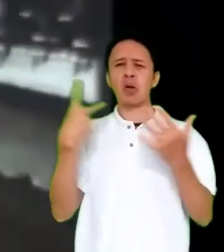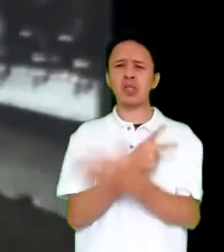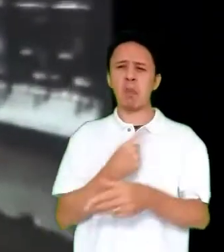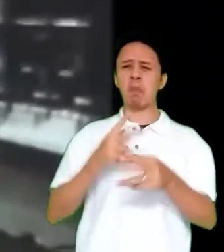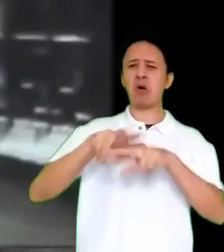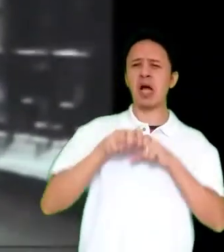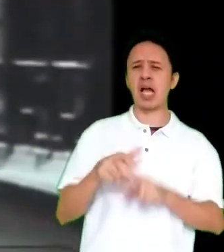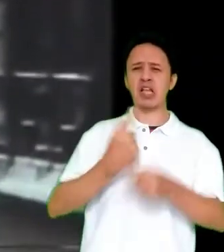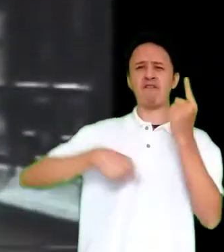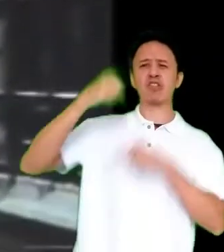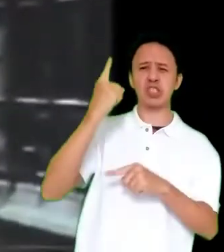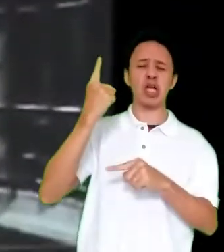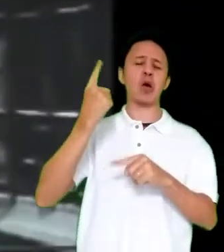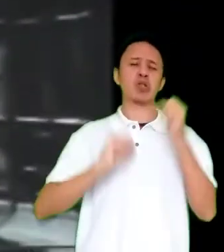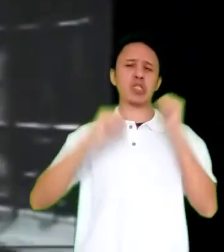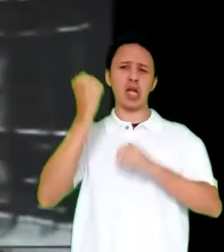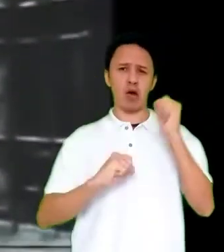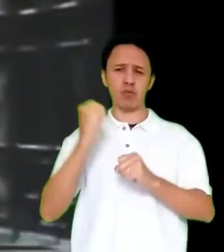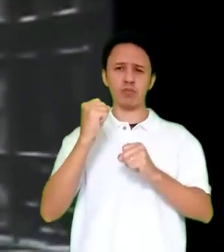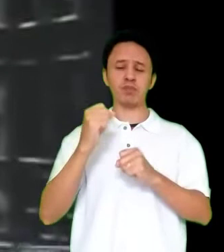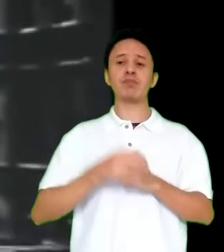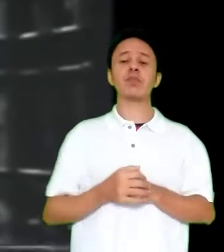pela Revolução Industrial.